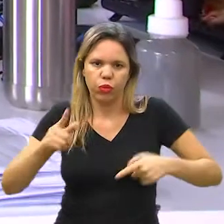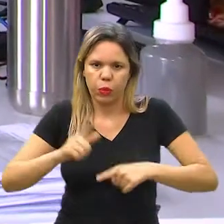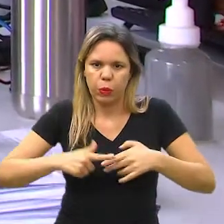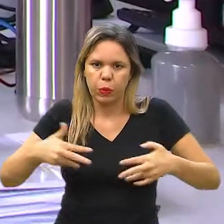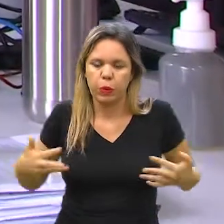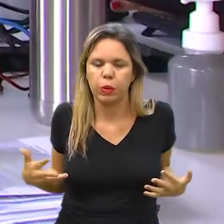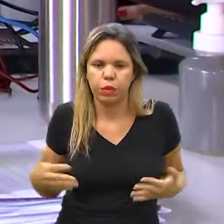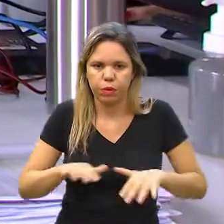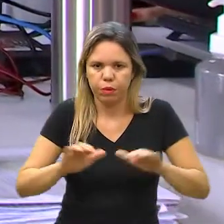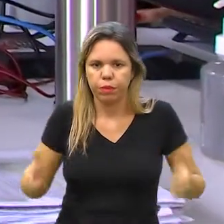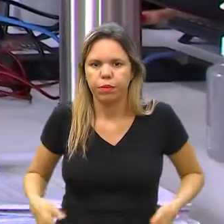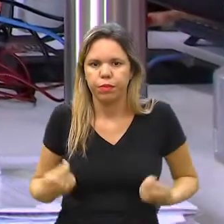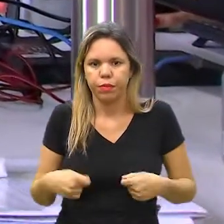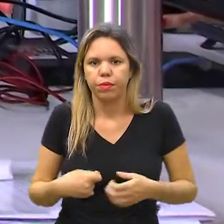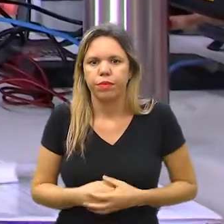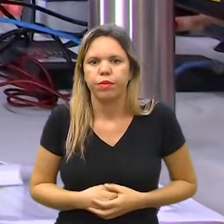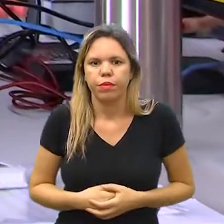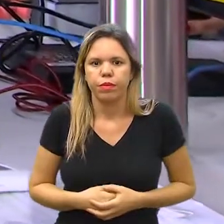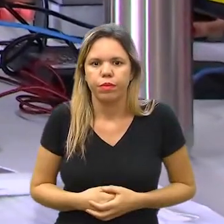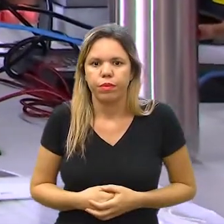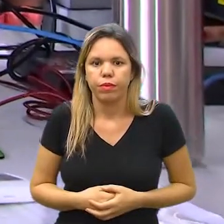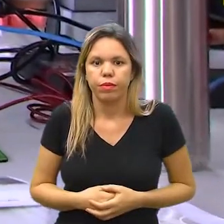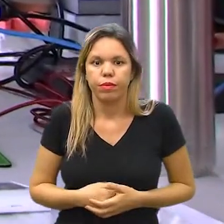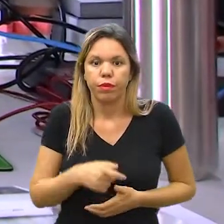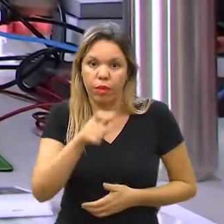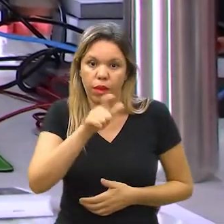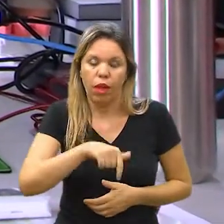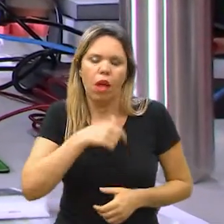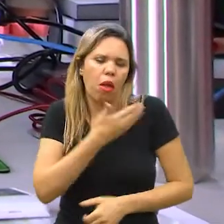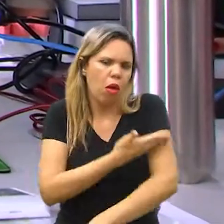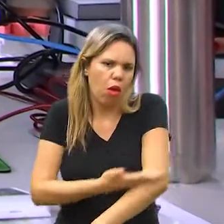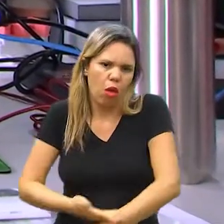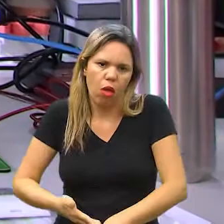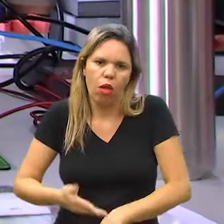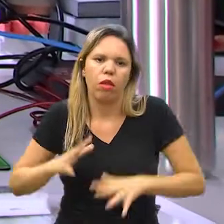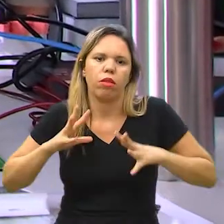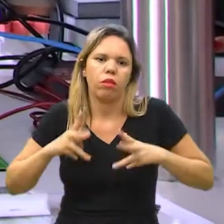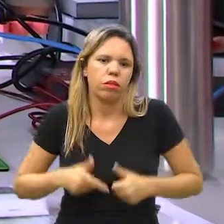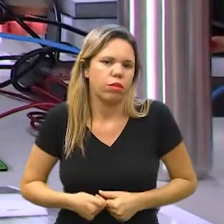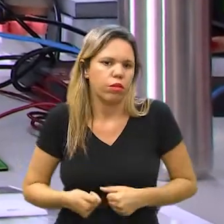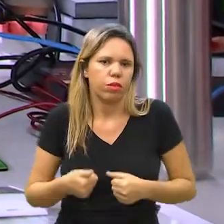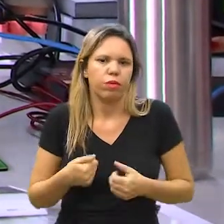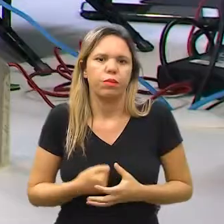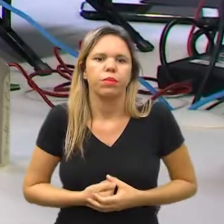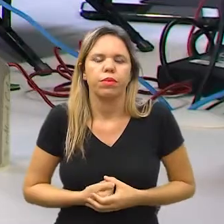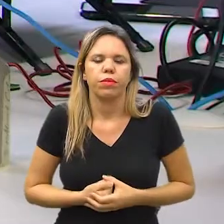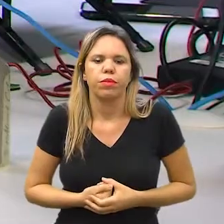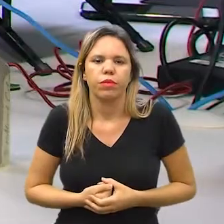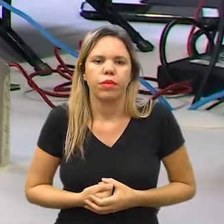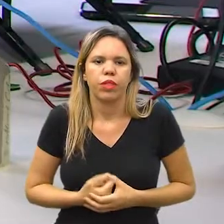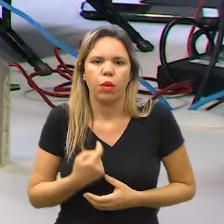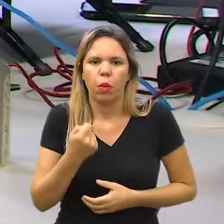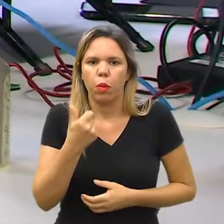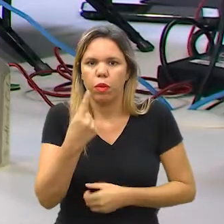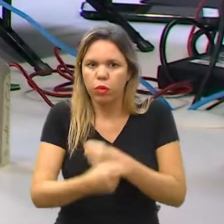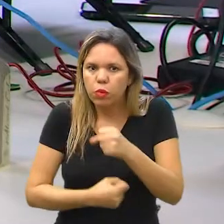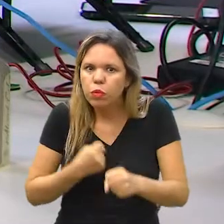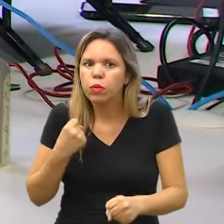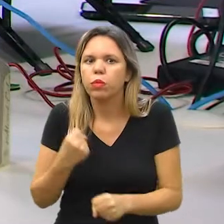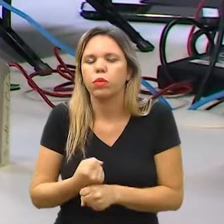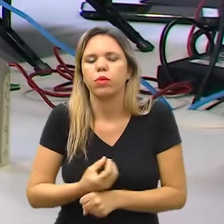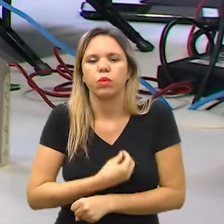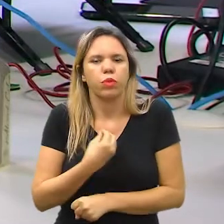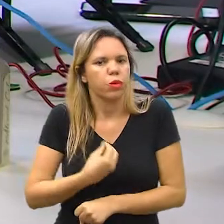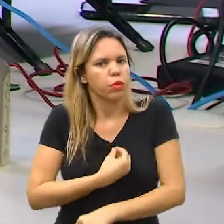coisas pessoais e até a mesa se precisar para ela já virou um hábito essas medidas de higiene tu já faz quase um ano que a gente